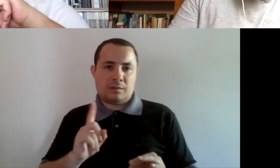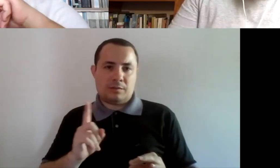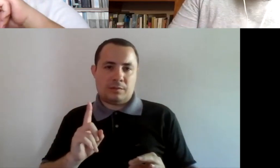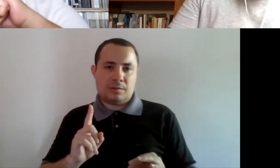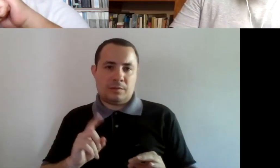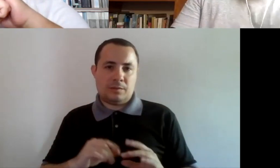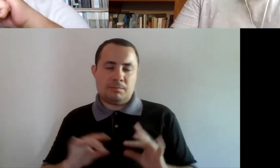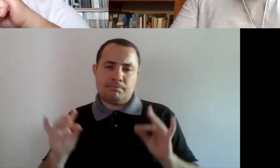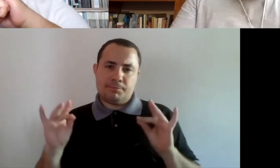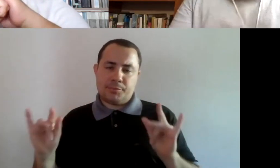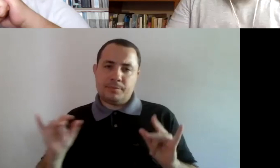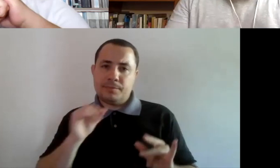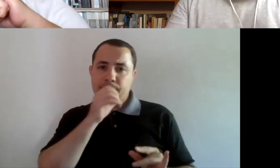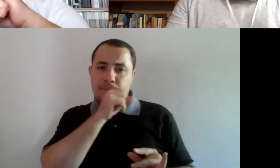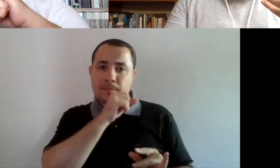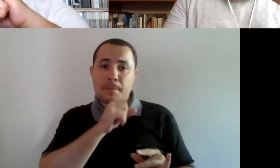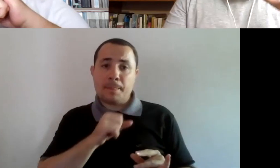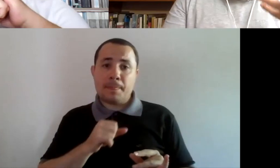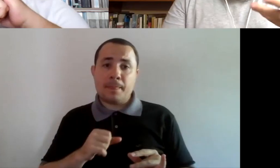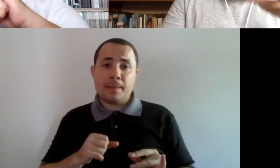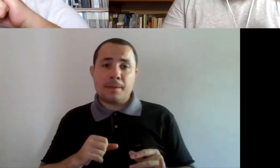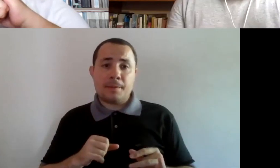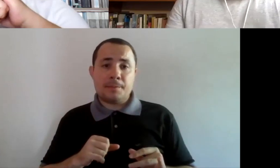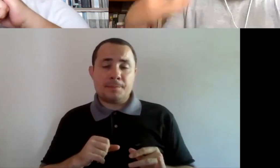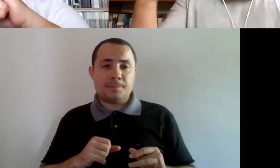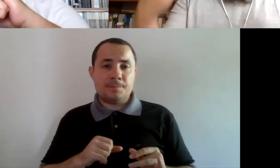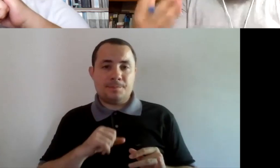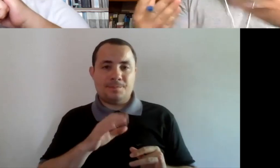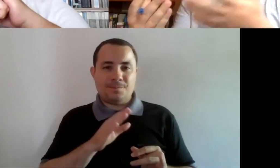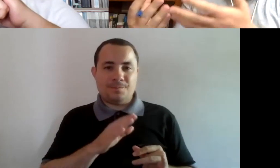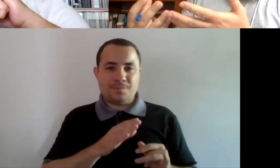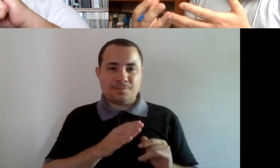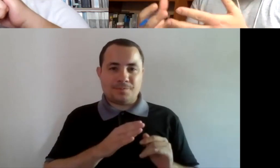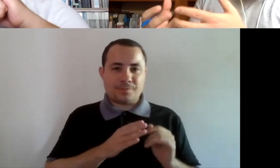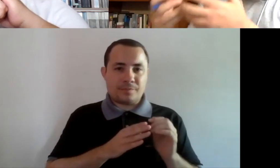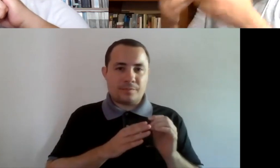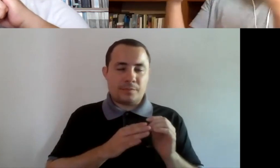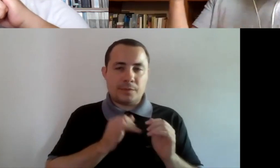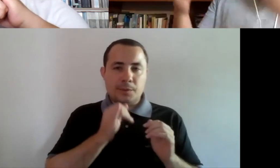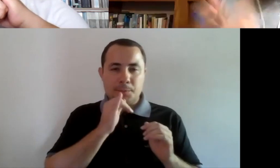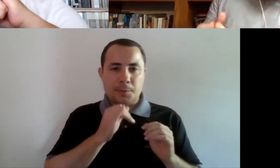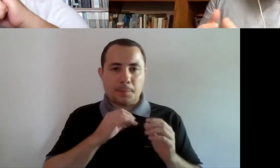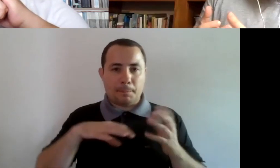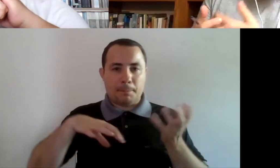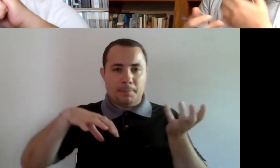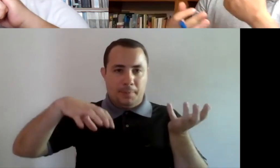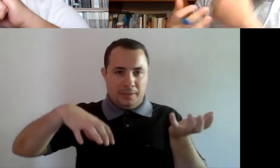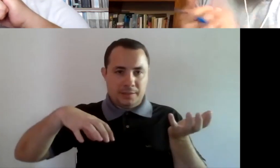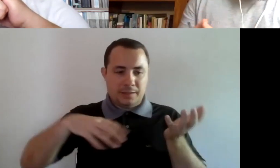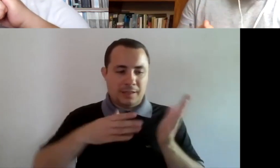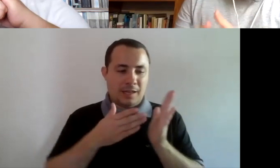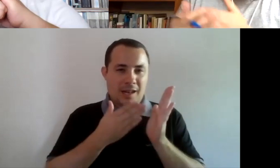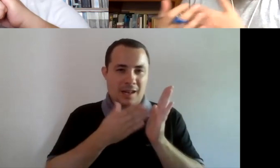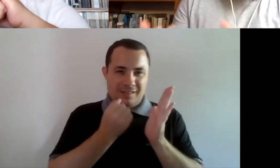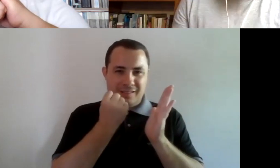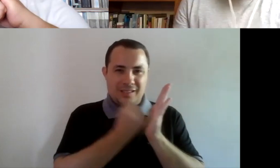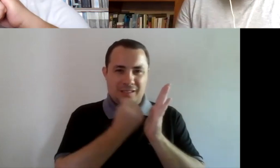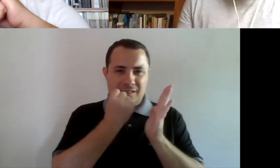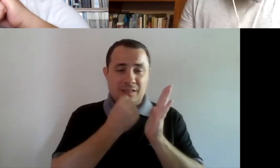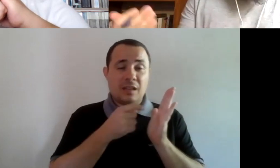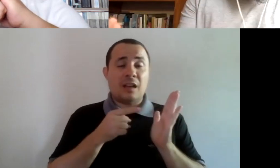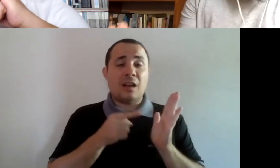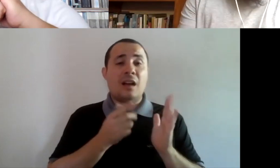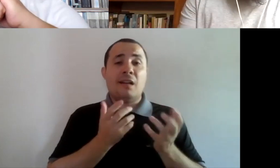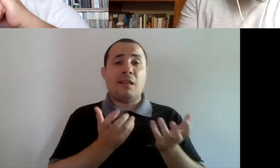Né? Mas essa editora que é de Brasília, por exemplo, é lógico que ela vai querer que os livros dela